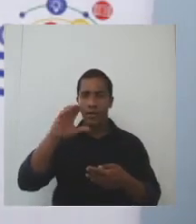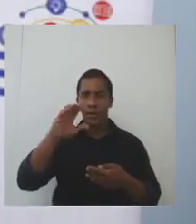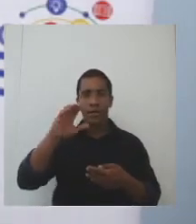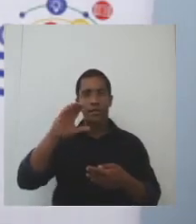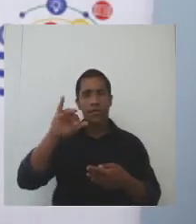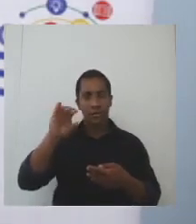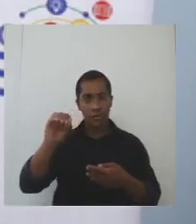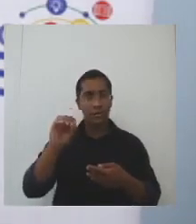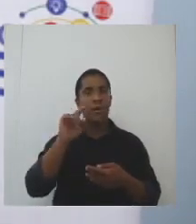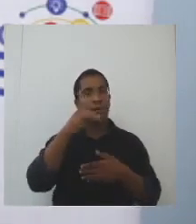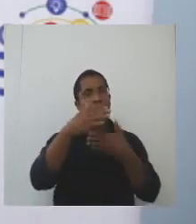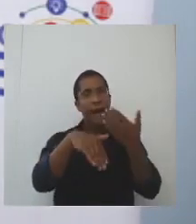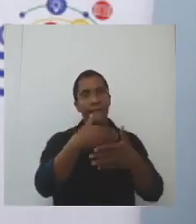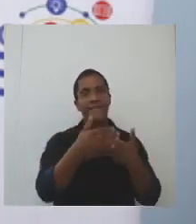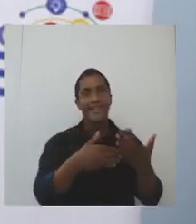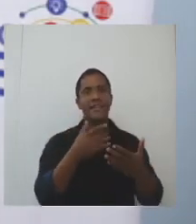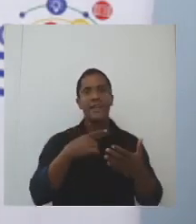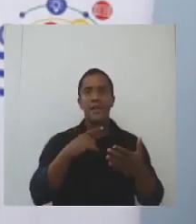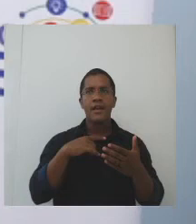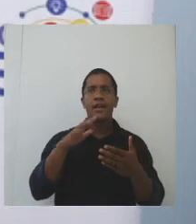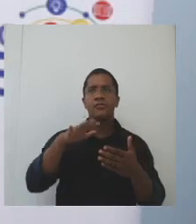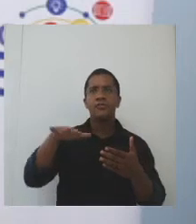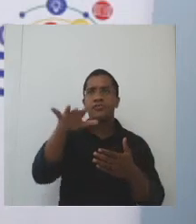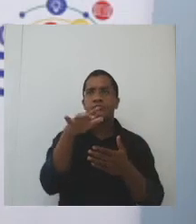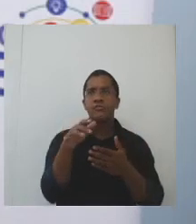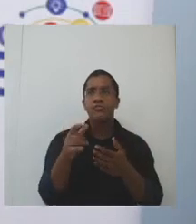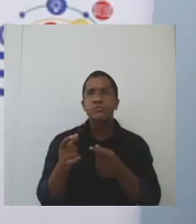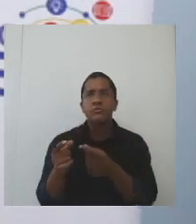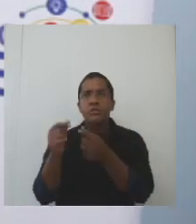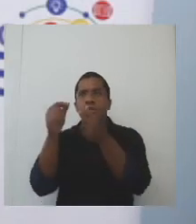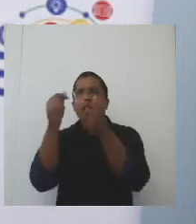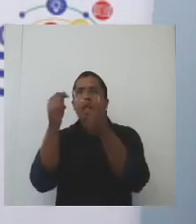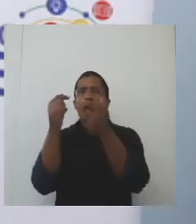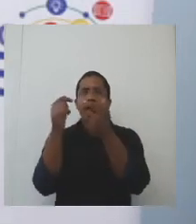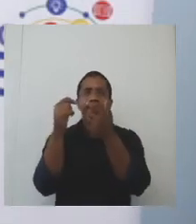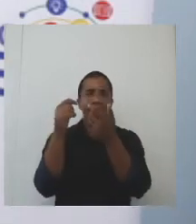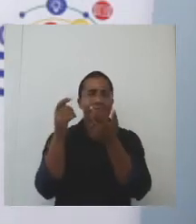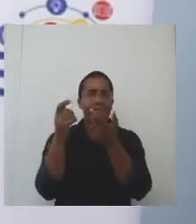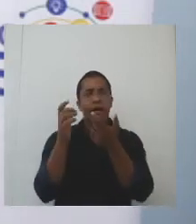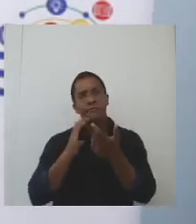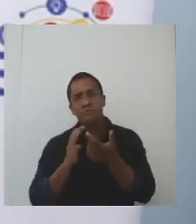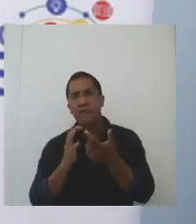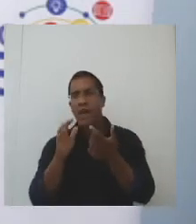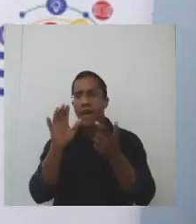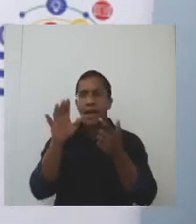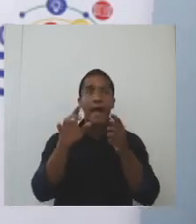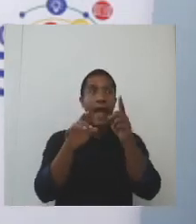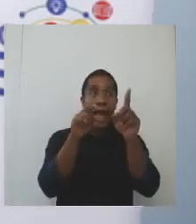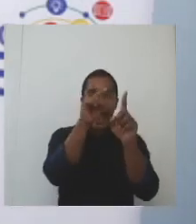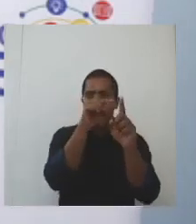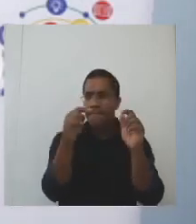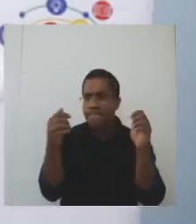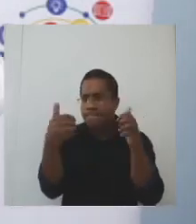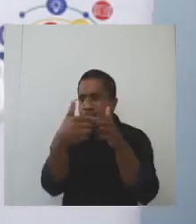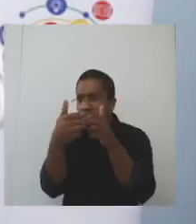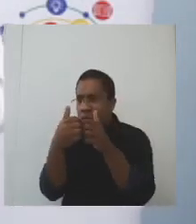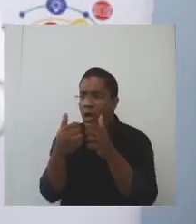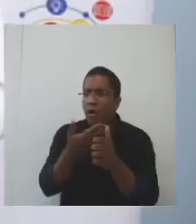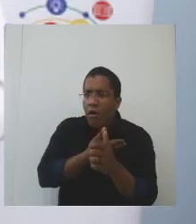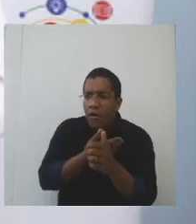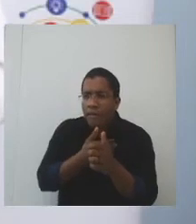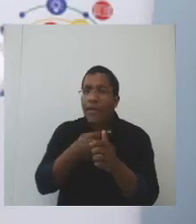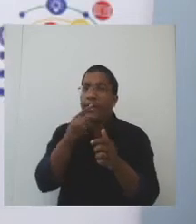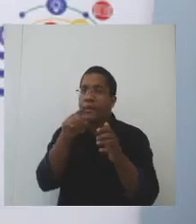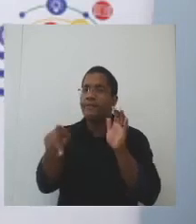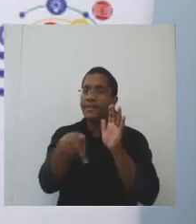se aproximou das elites brasileiras, se aproximou de membros, né? Na ocasião, o próprio José Bonifácio era membro de uma sociedade